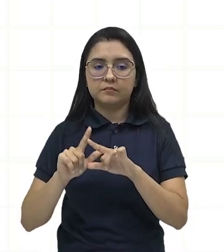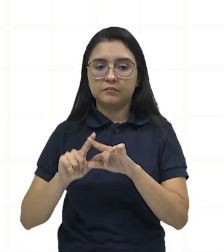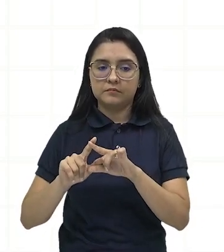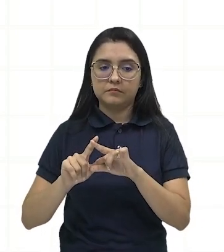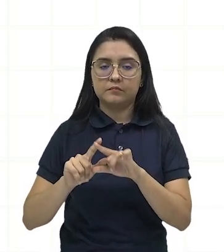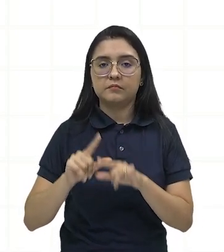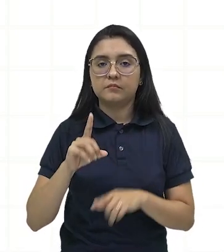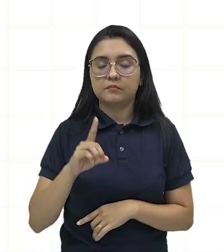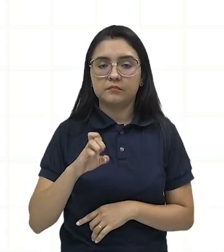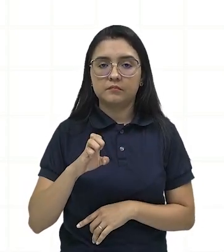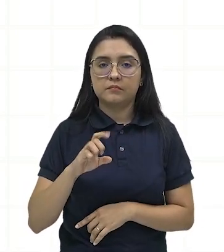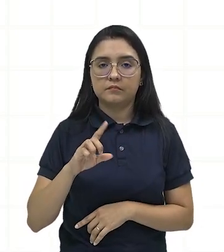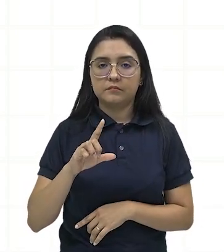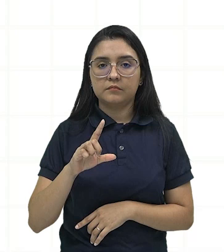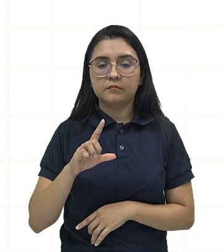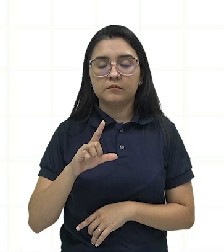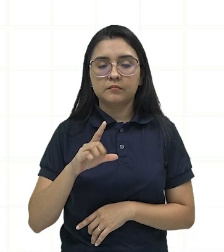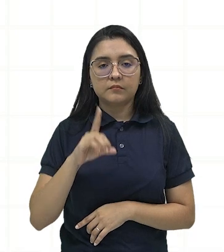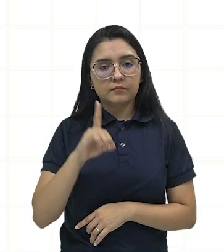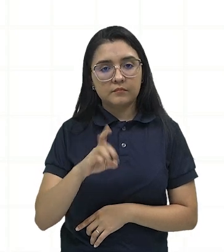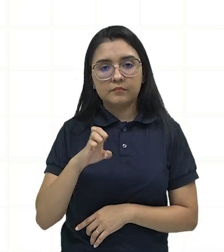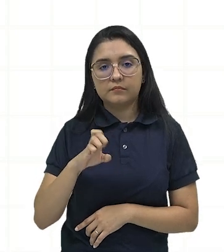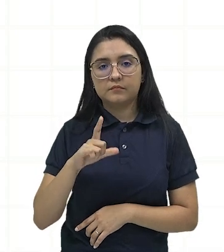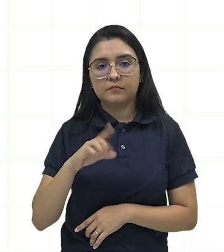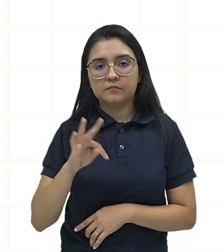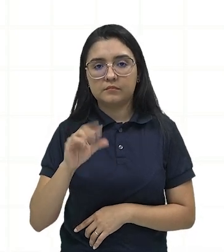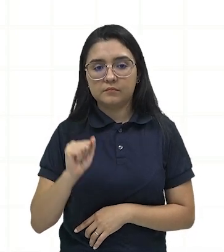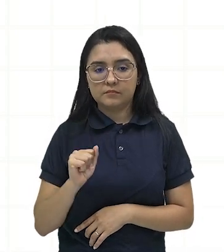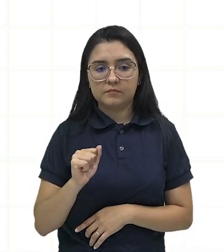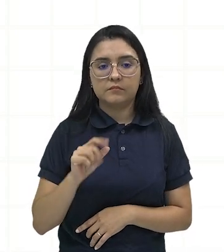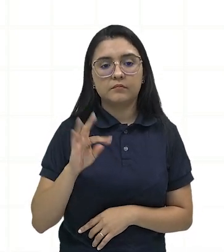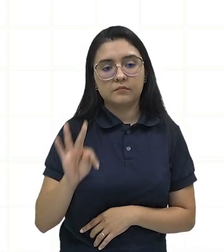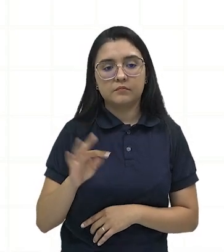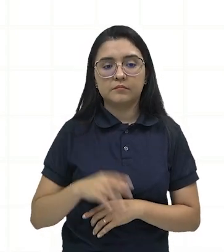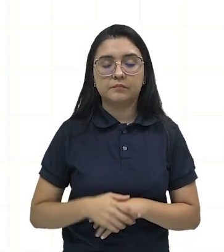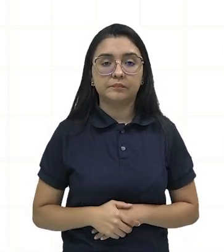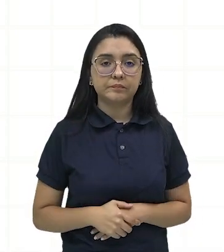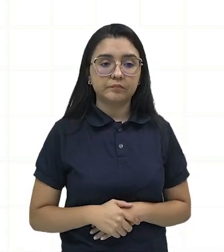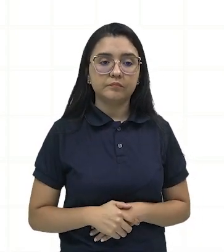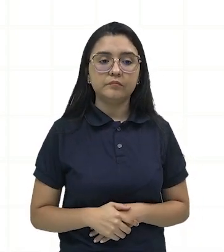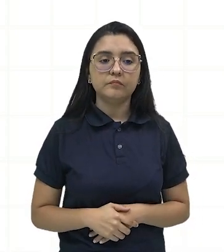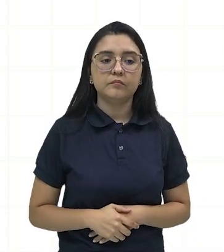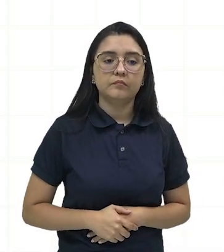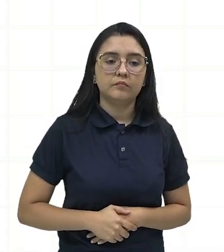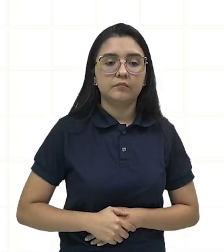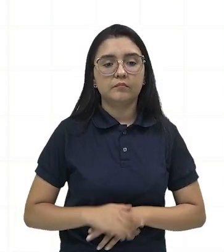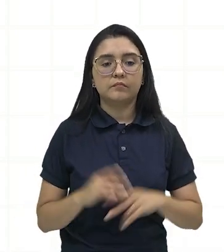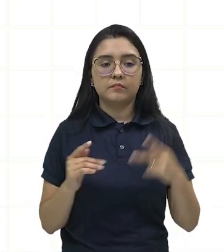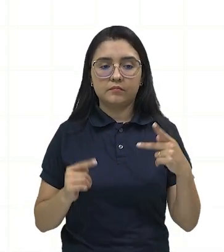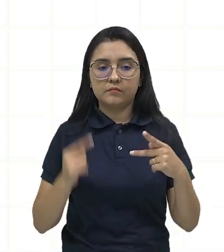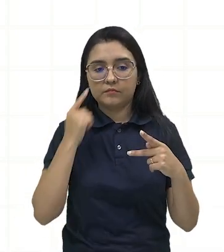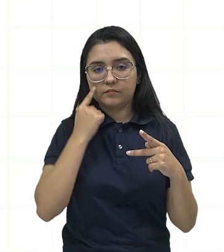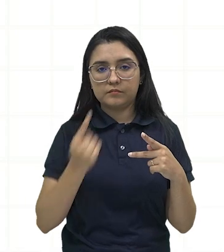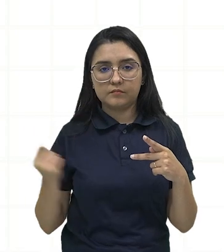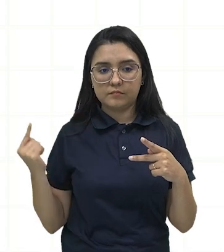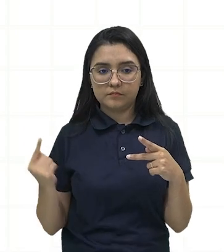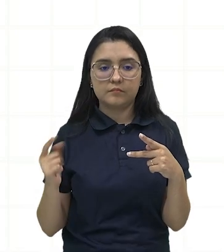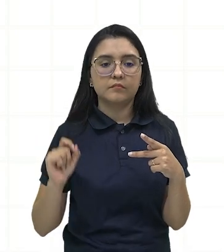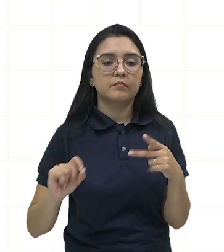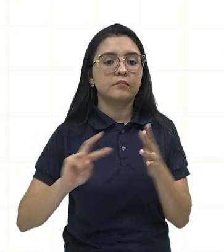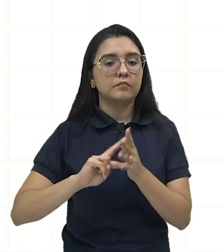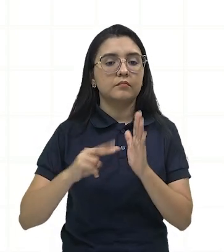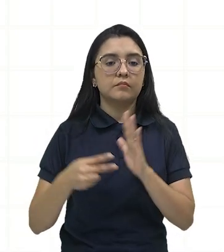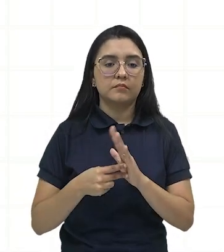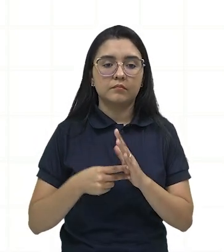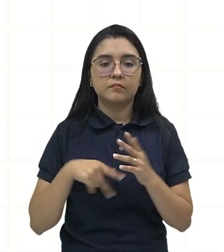tempo. Esse ΔT representa a variação de tempo, tá? Então, P, só para você lembrar, olha, a potência que vai